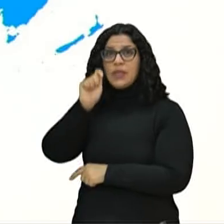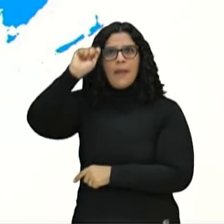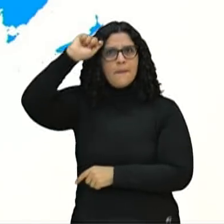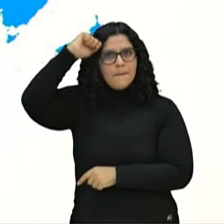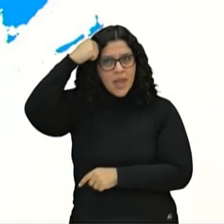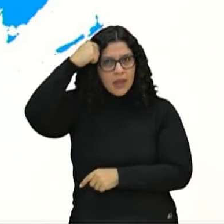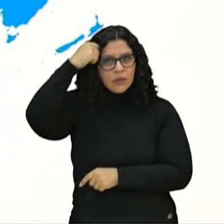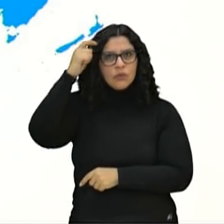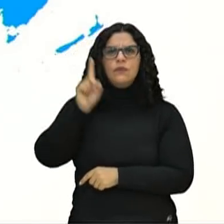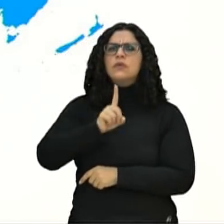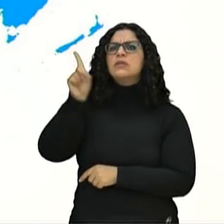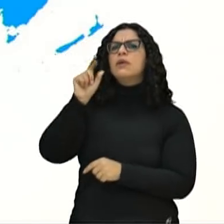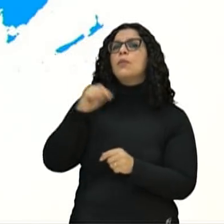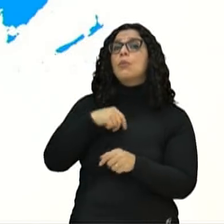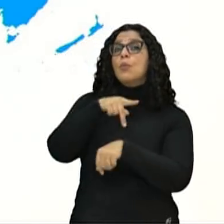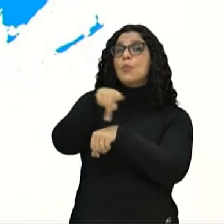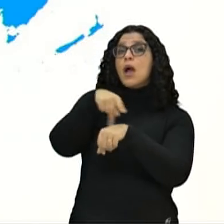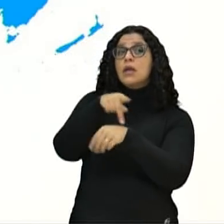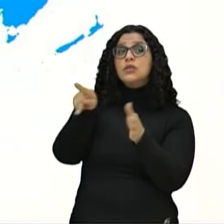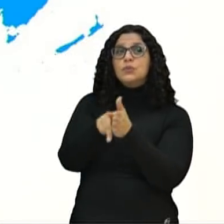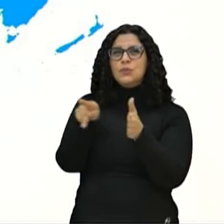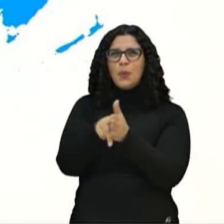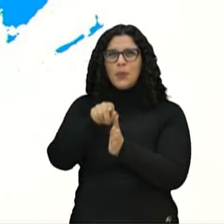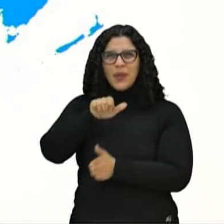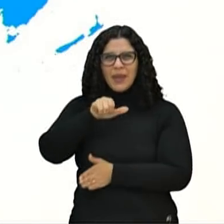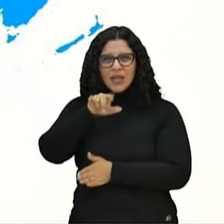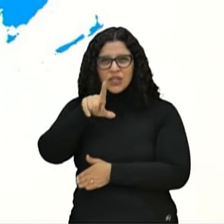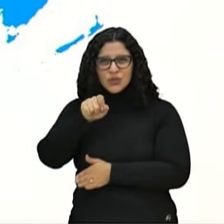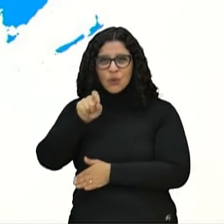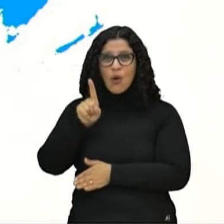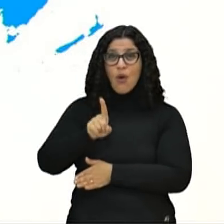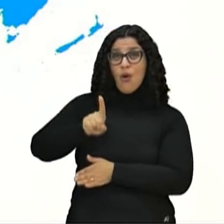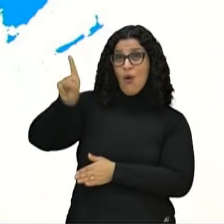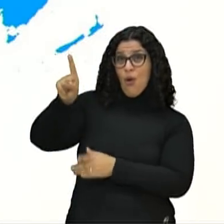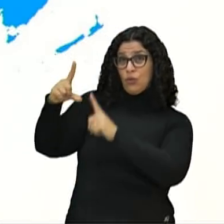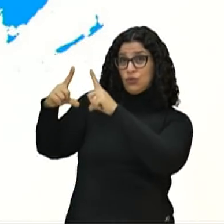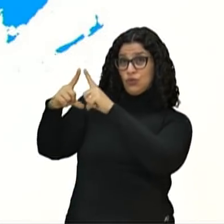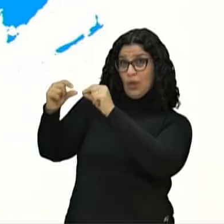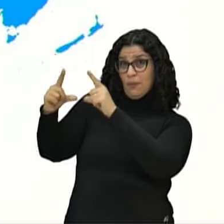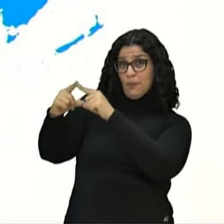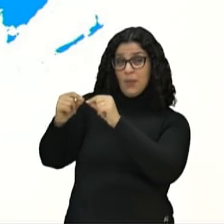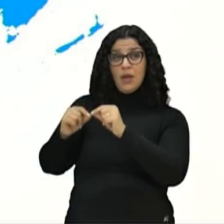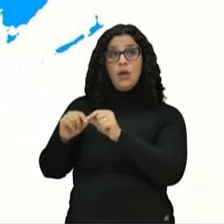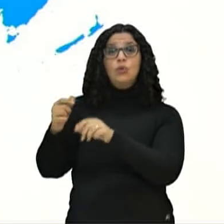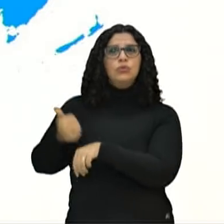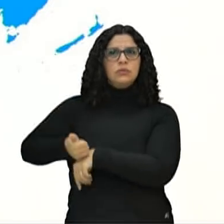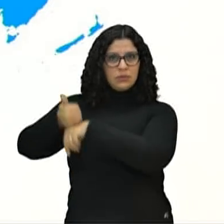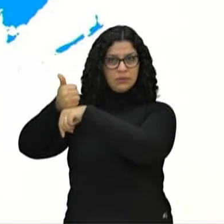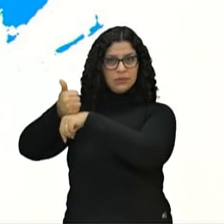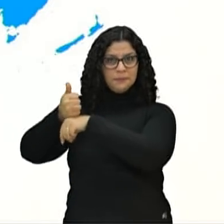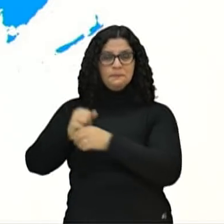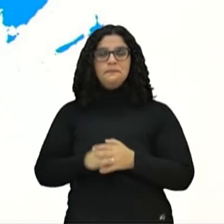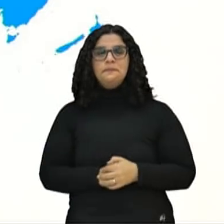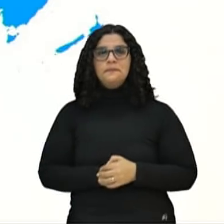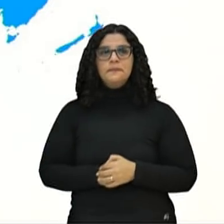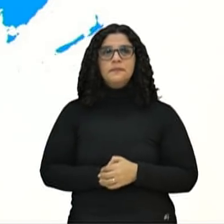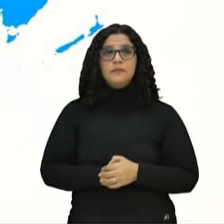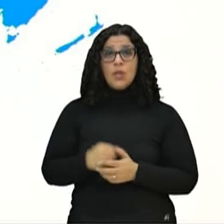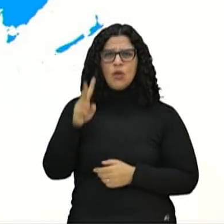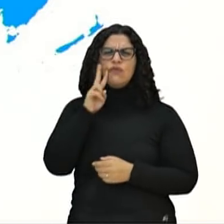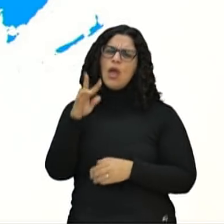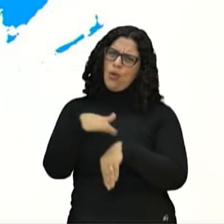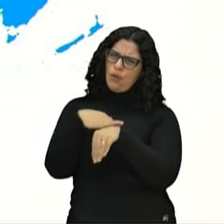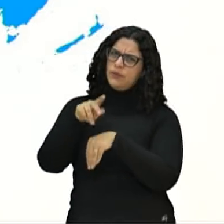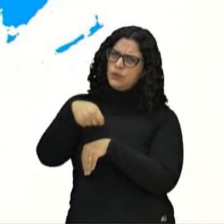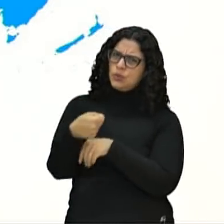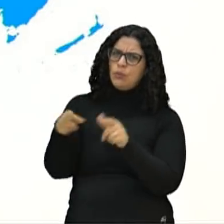seu mapa, você tem os países do eixo. Lá do ladinho direito na Ásia, o Japão e os seus domínios, que a gente já